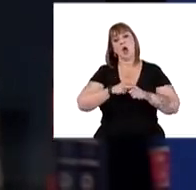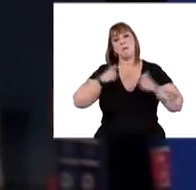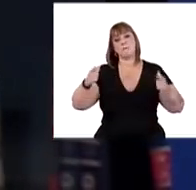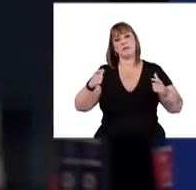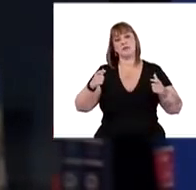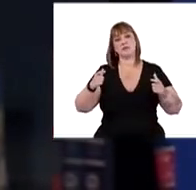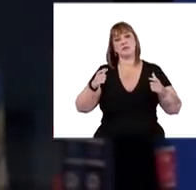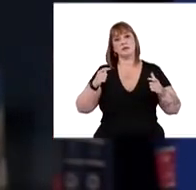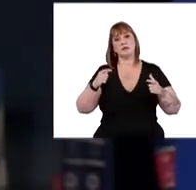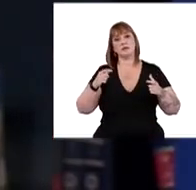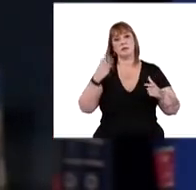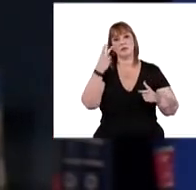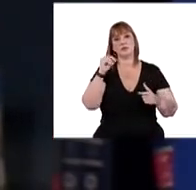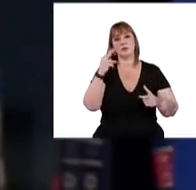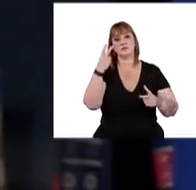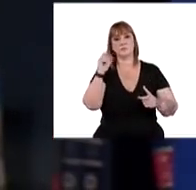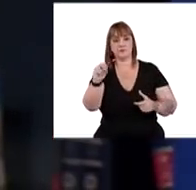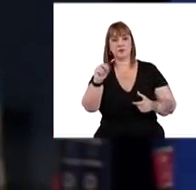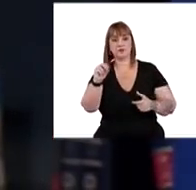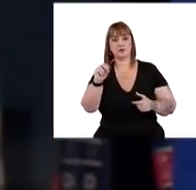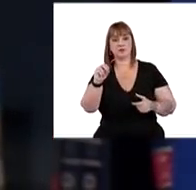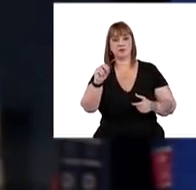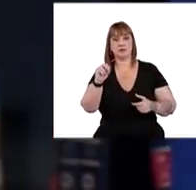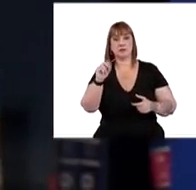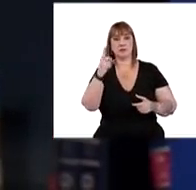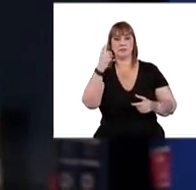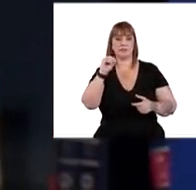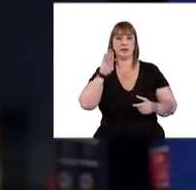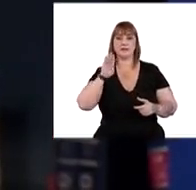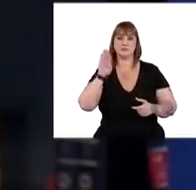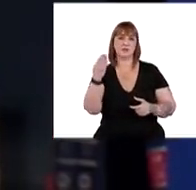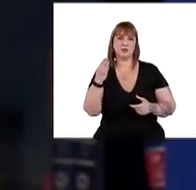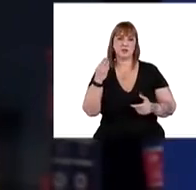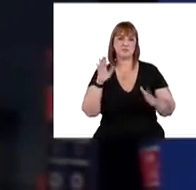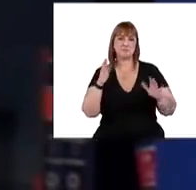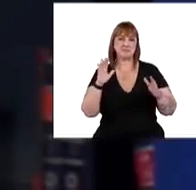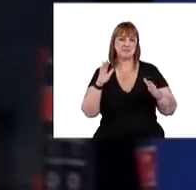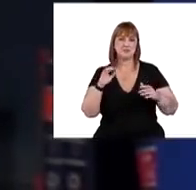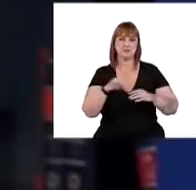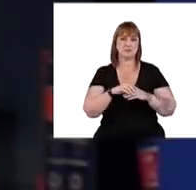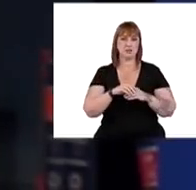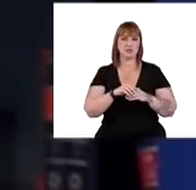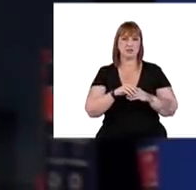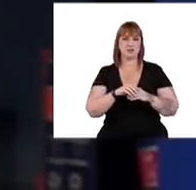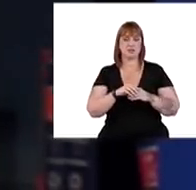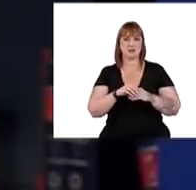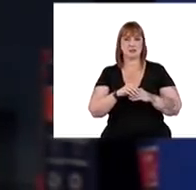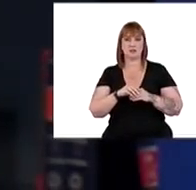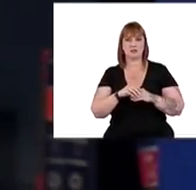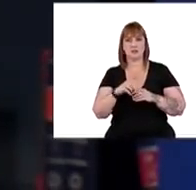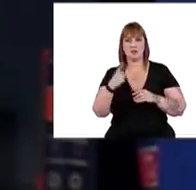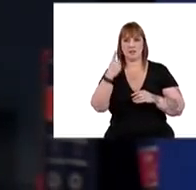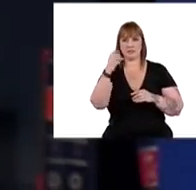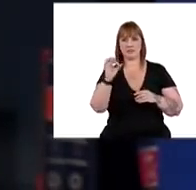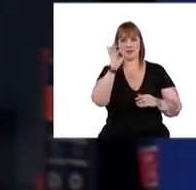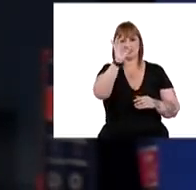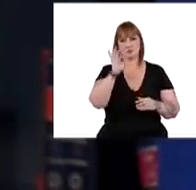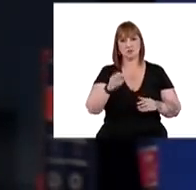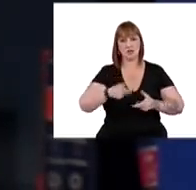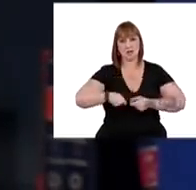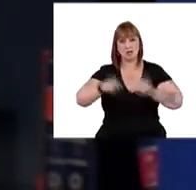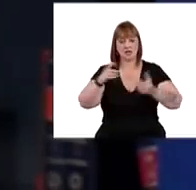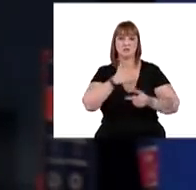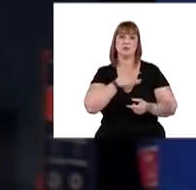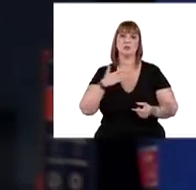aumentar para 2020 cerca de 10 bilhões, ou seja, dá um aumento linear de 10% do gasto